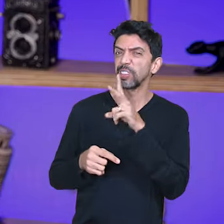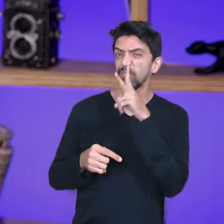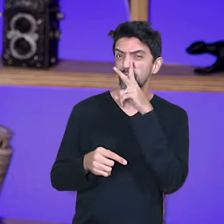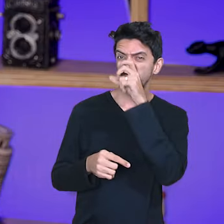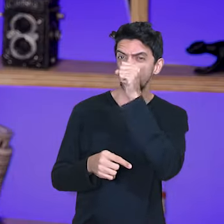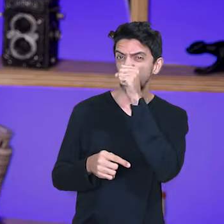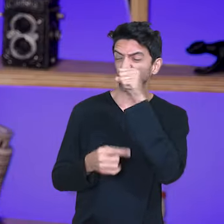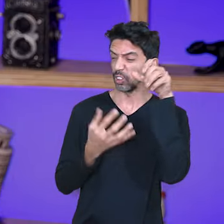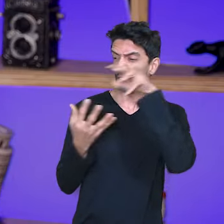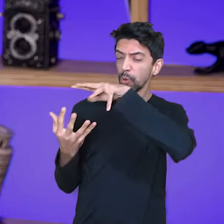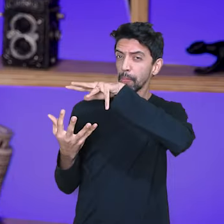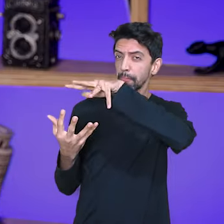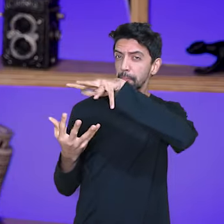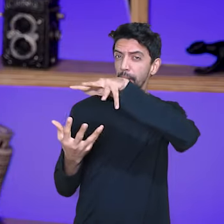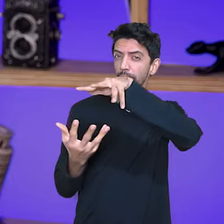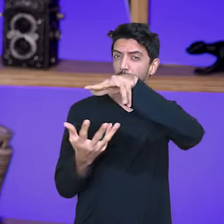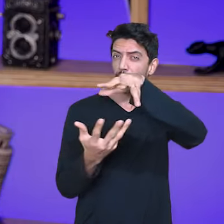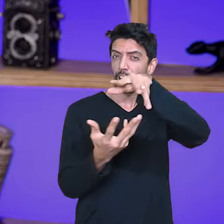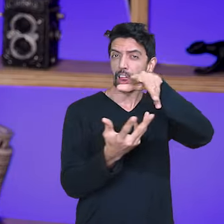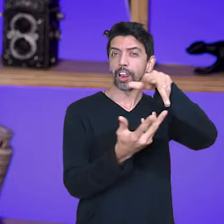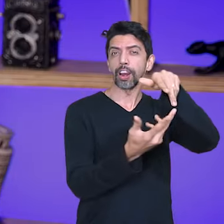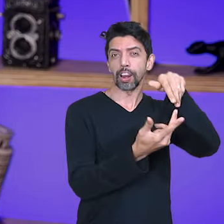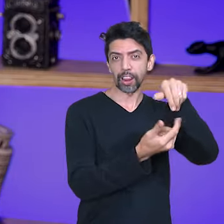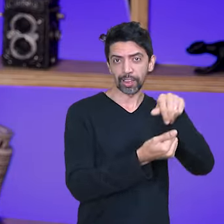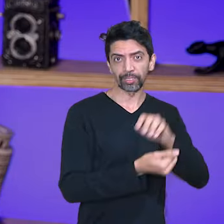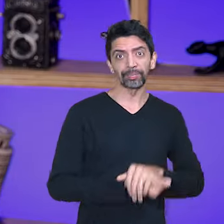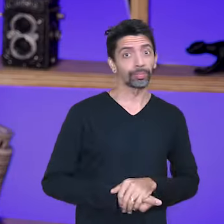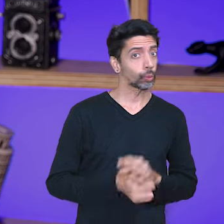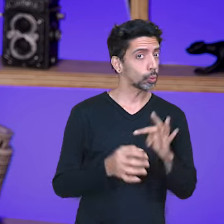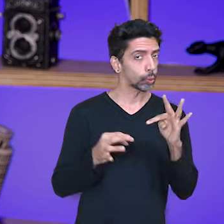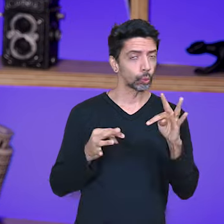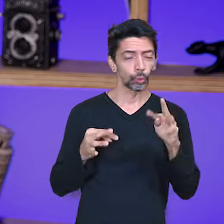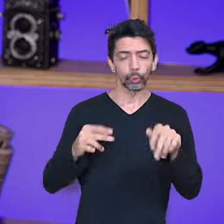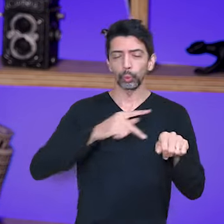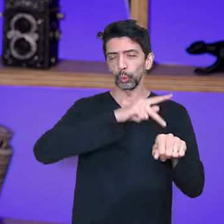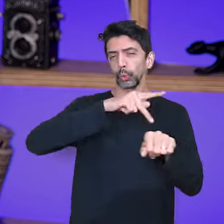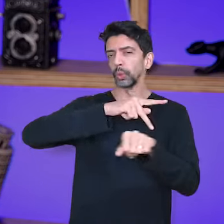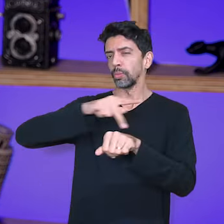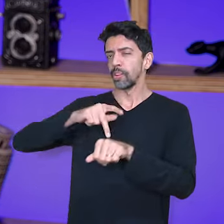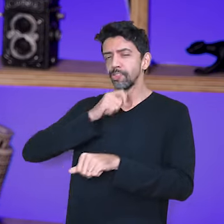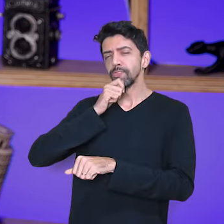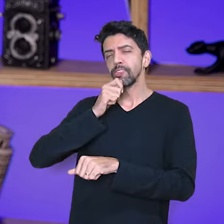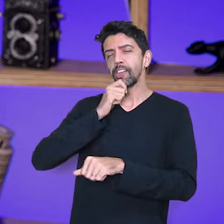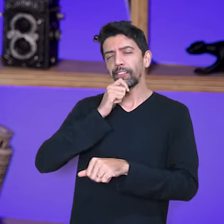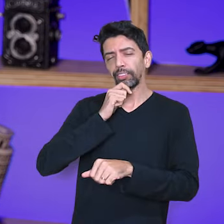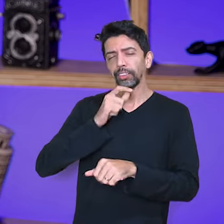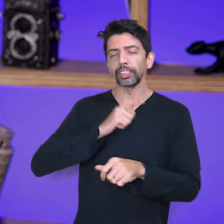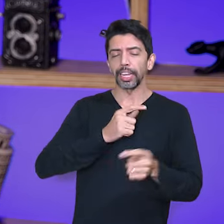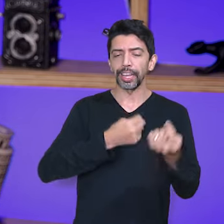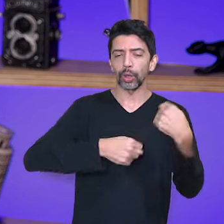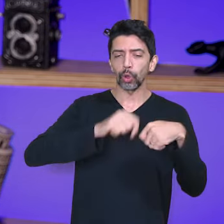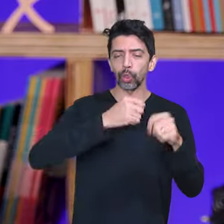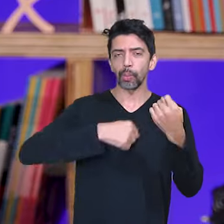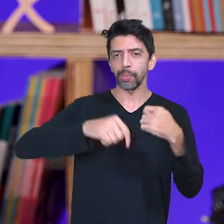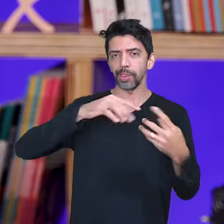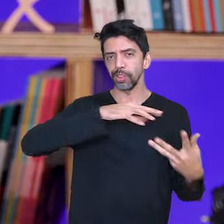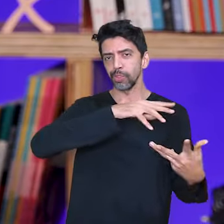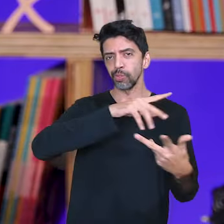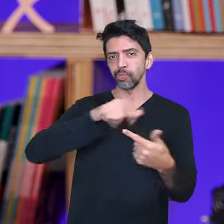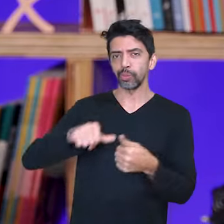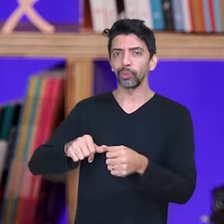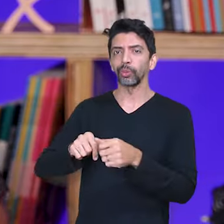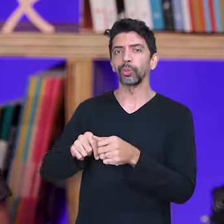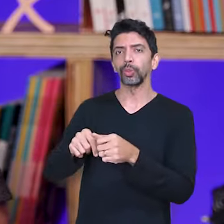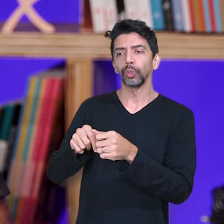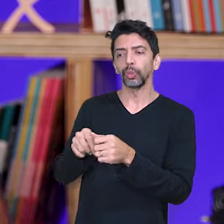universalmente. O planeta hoje está muito ainda embasado nas suas economias internacionais na moeda